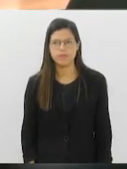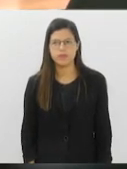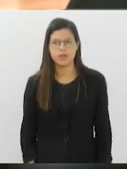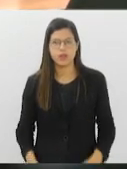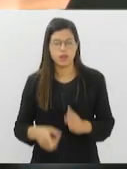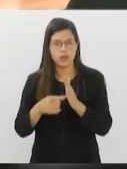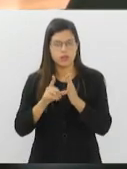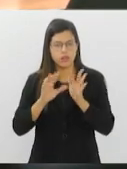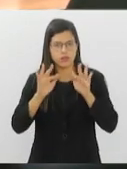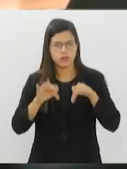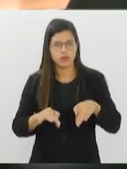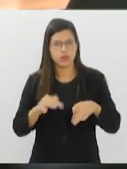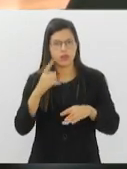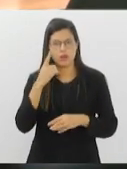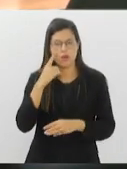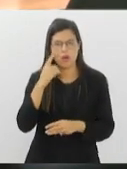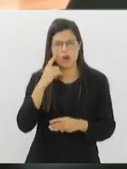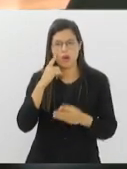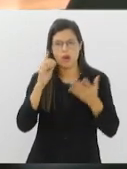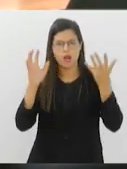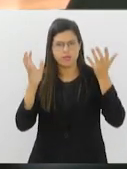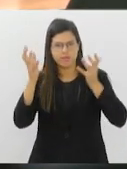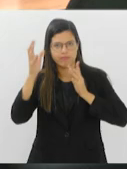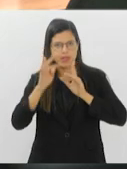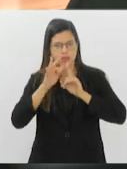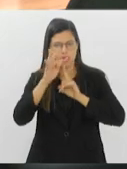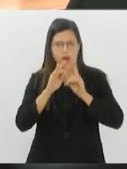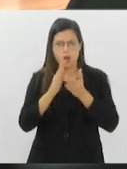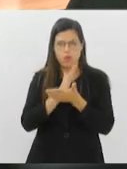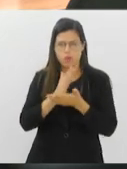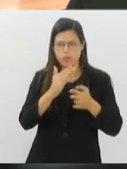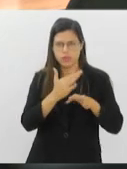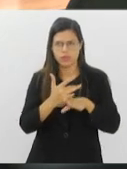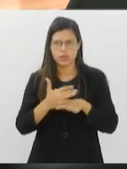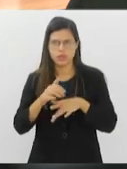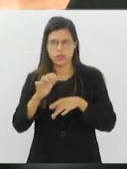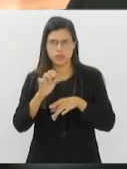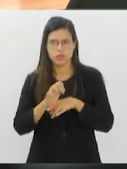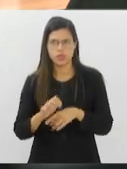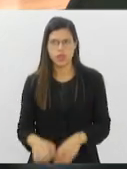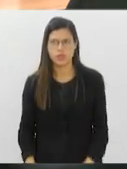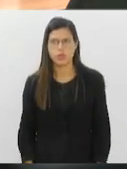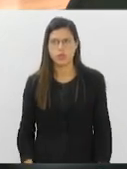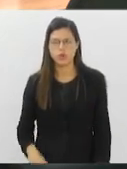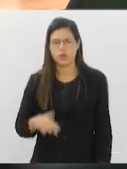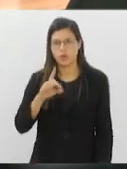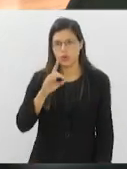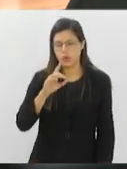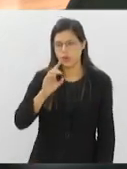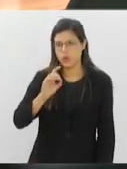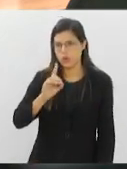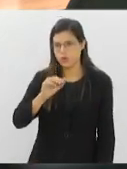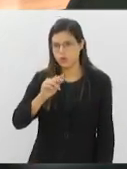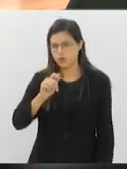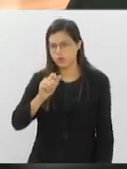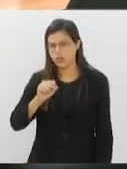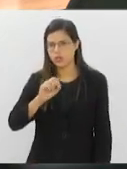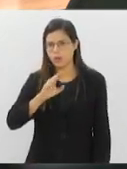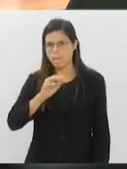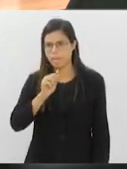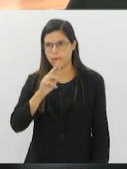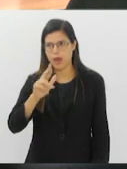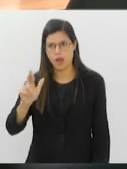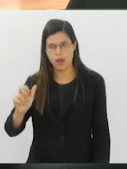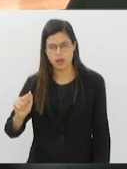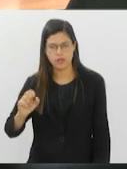E antes de encerrar, vamos dar uma olhada no tempo em algumas cidades do estado. Aqui na tela, Duas Barras está com sol, 19 graus